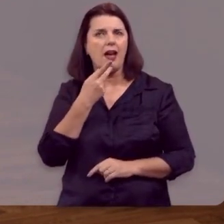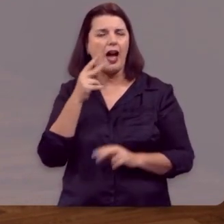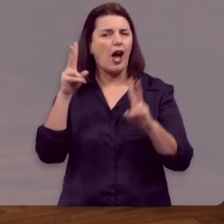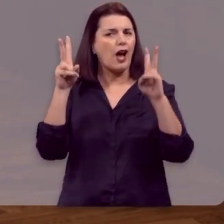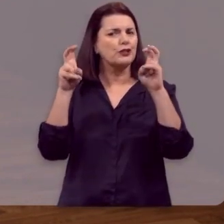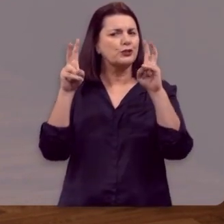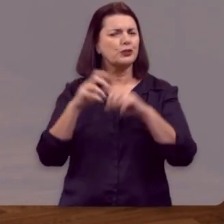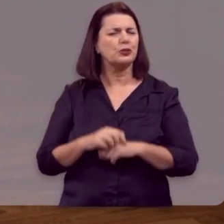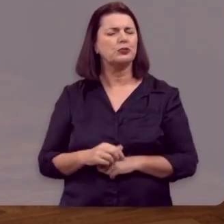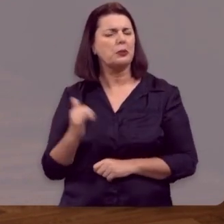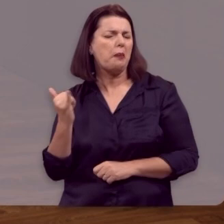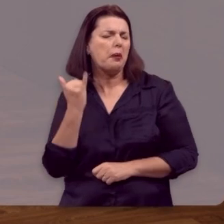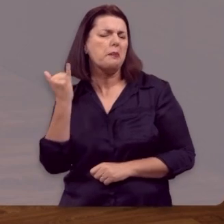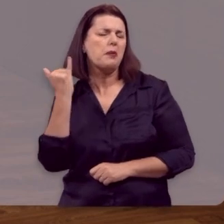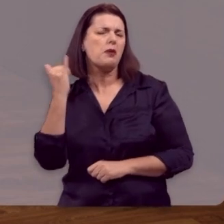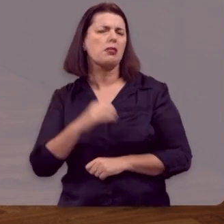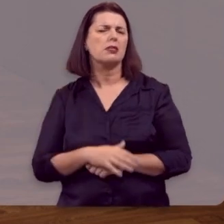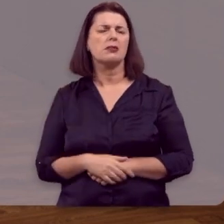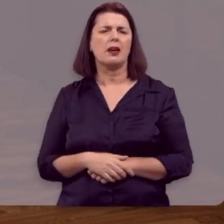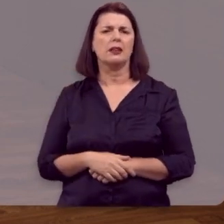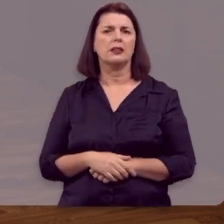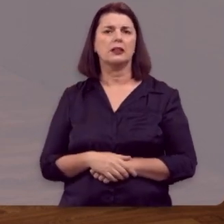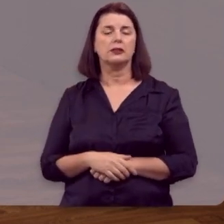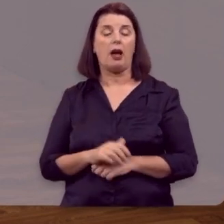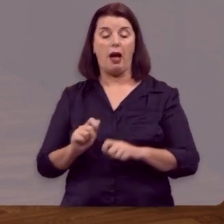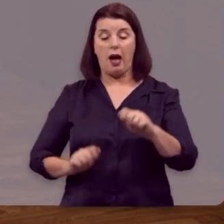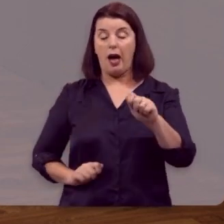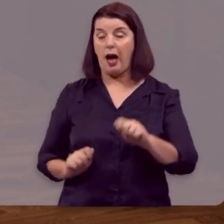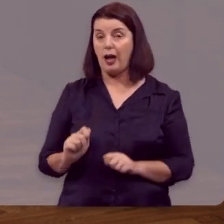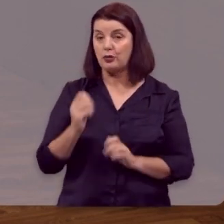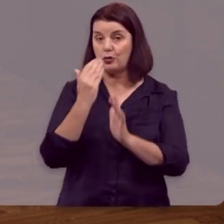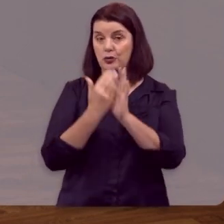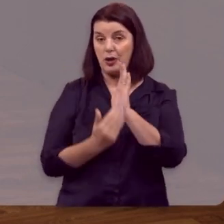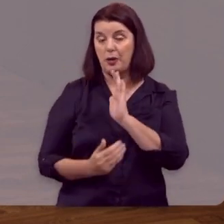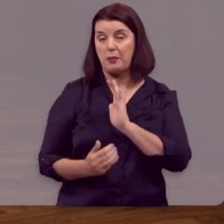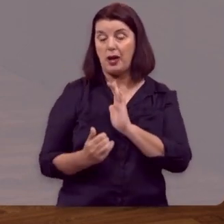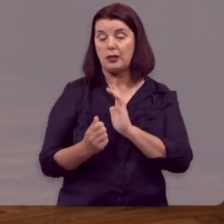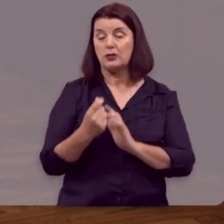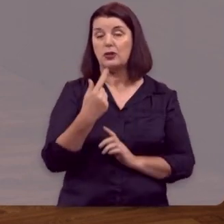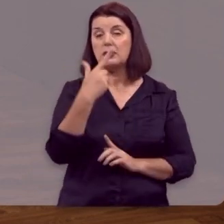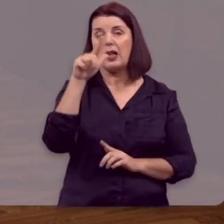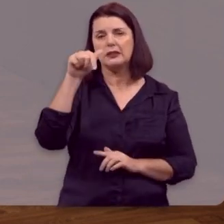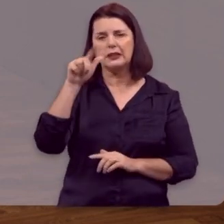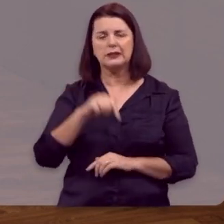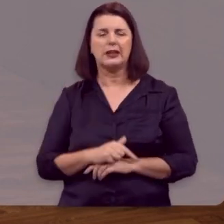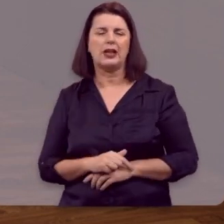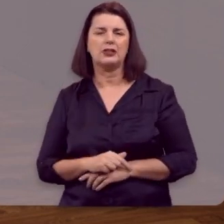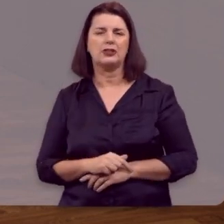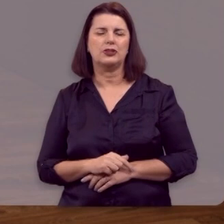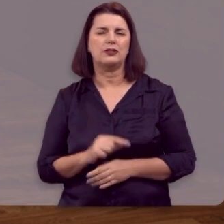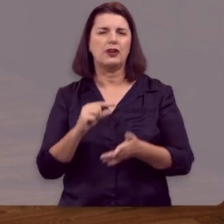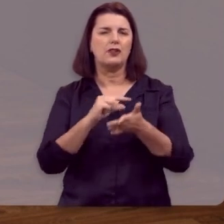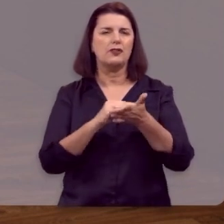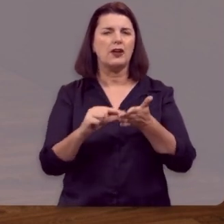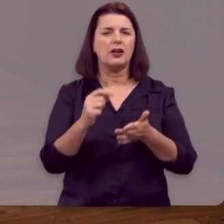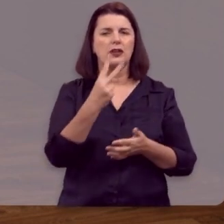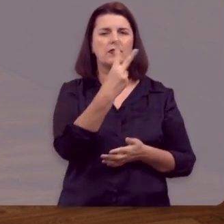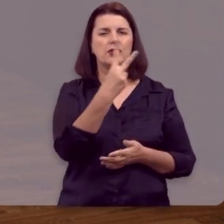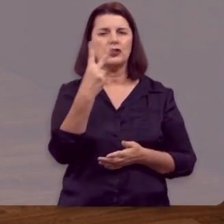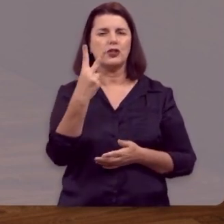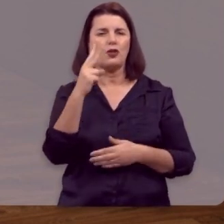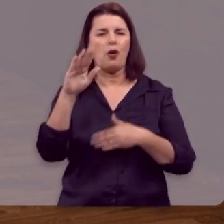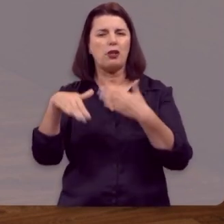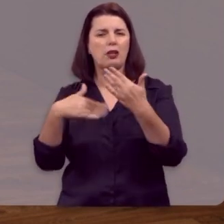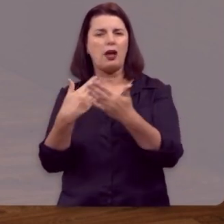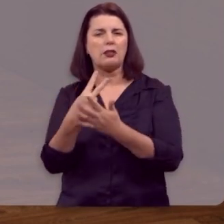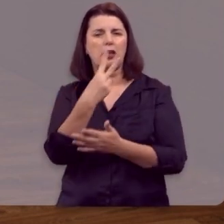assunto extremamente importante, que está lá em Atos dos Apóstolos, capítulo 17, versos